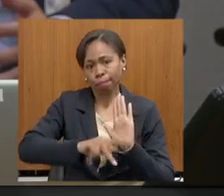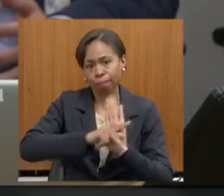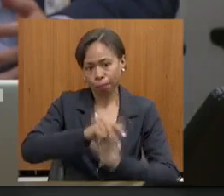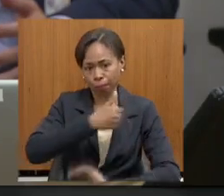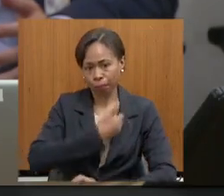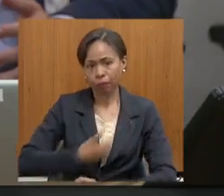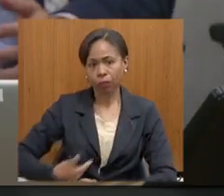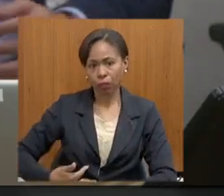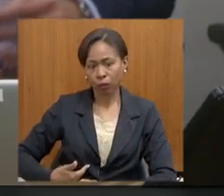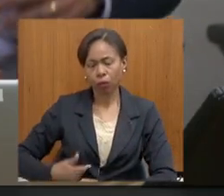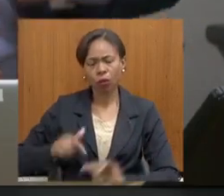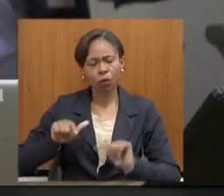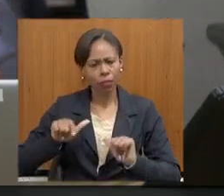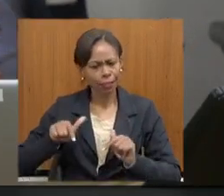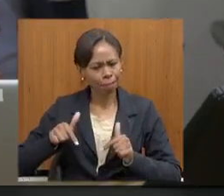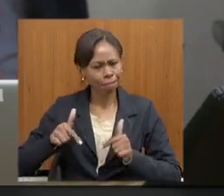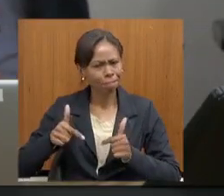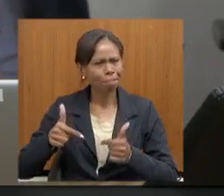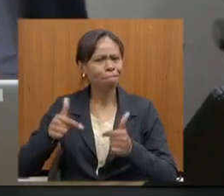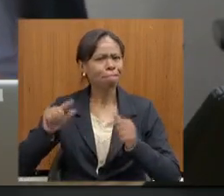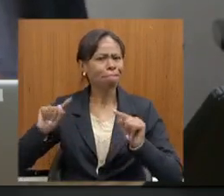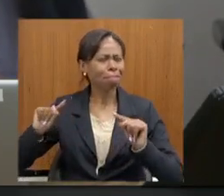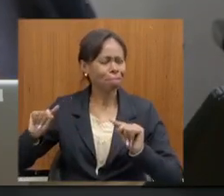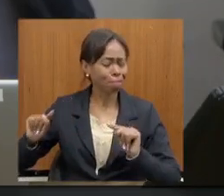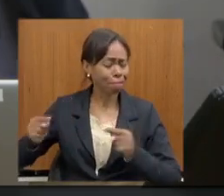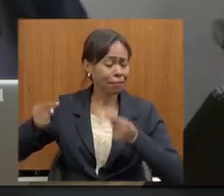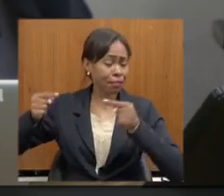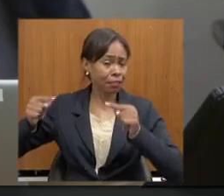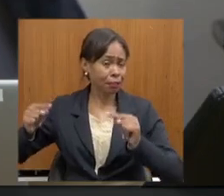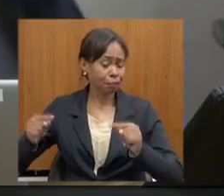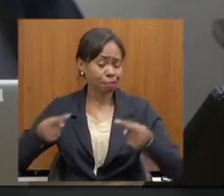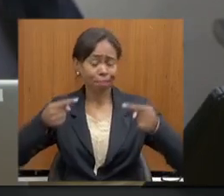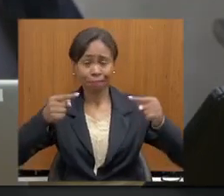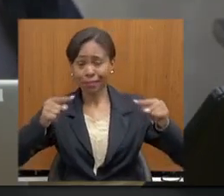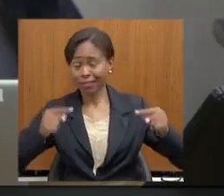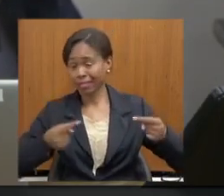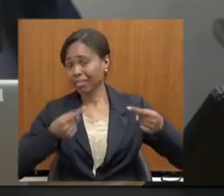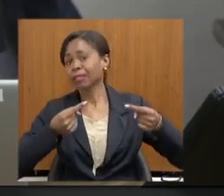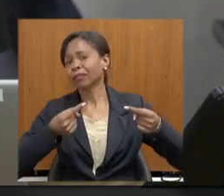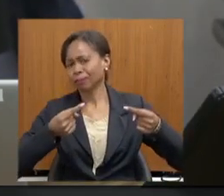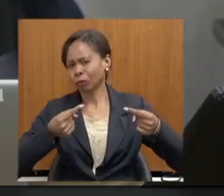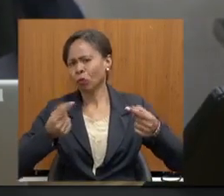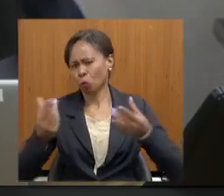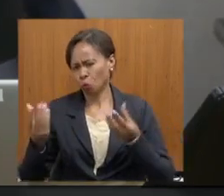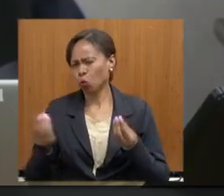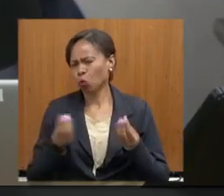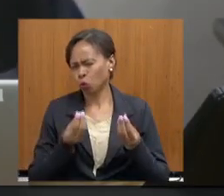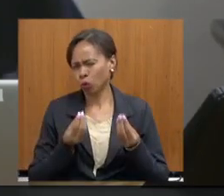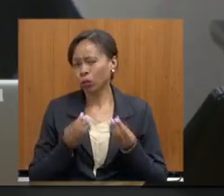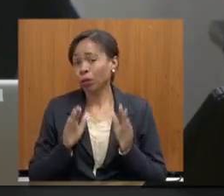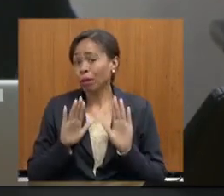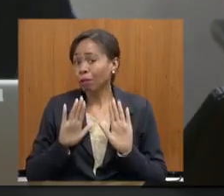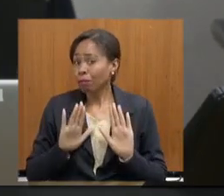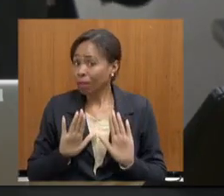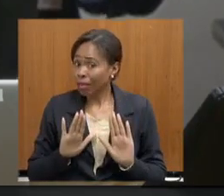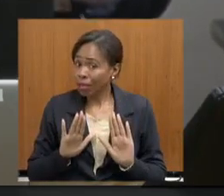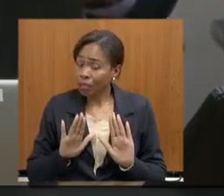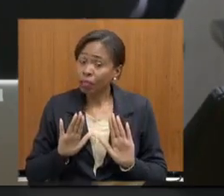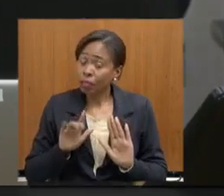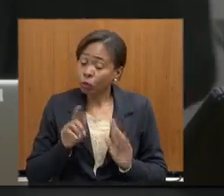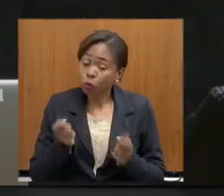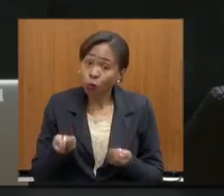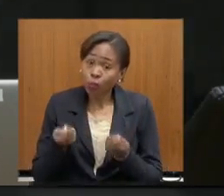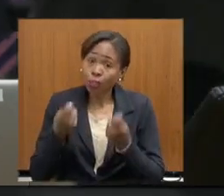que os desafios são muitos mas mesmo se Retalho mas nesses desafios é que nos traz aqui para podermos aqui